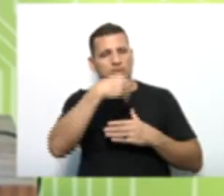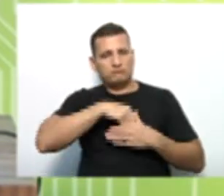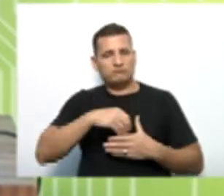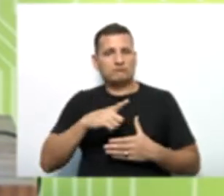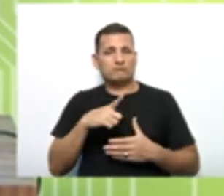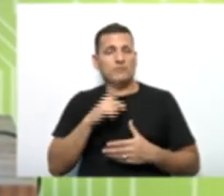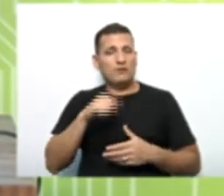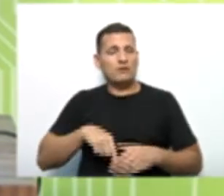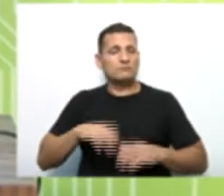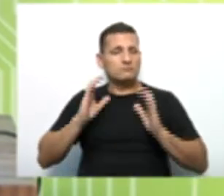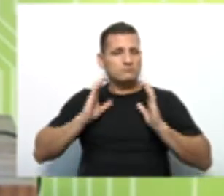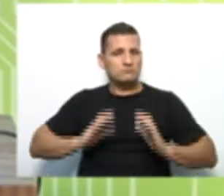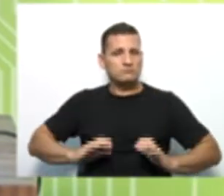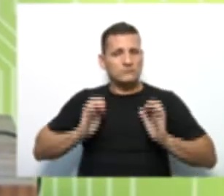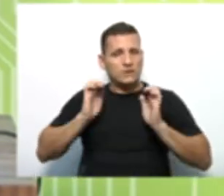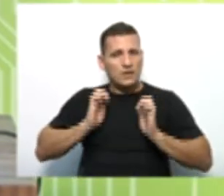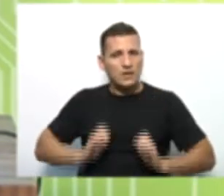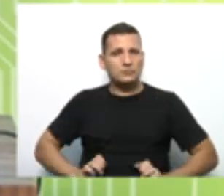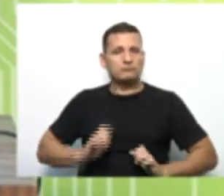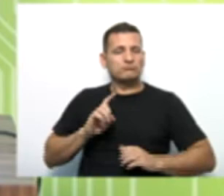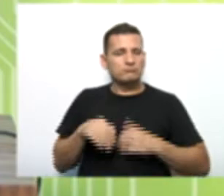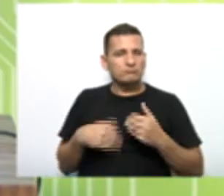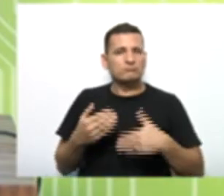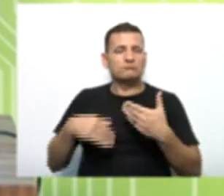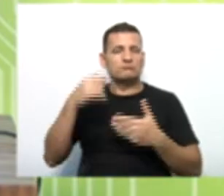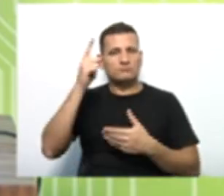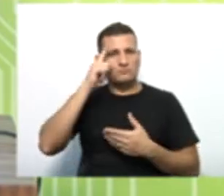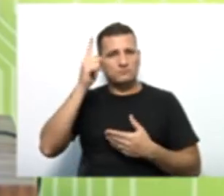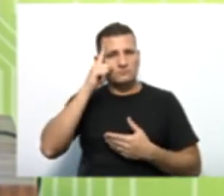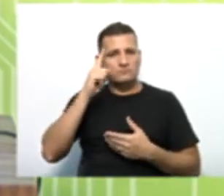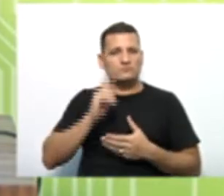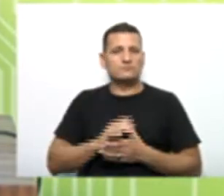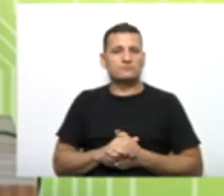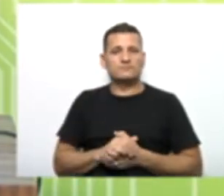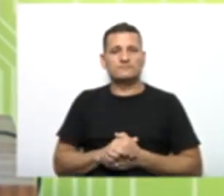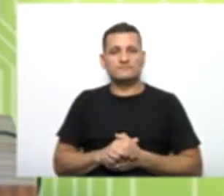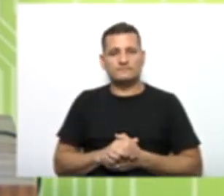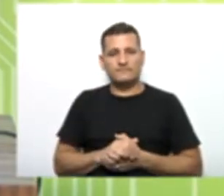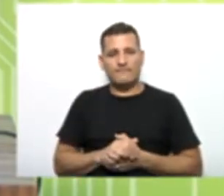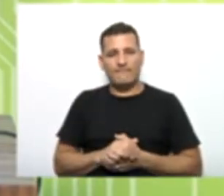É no dia a dia que se desenvolve estes princípios, estes valores.